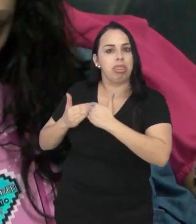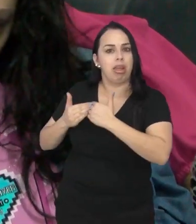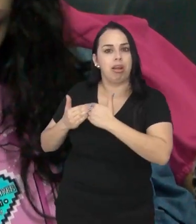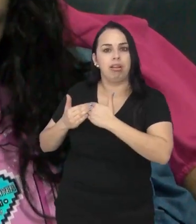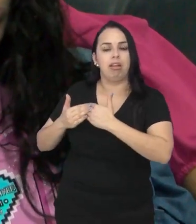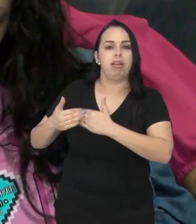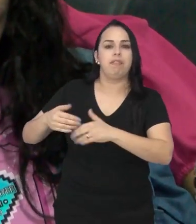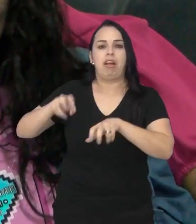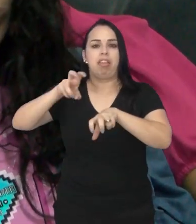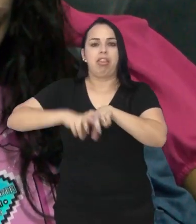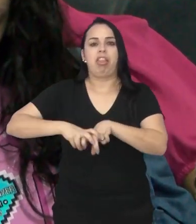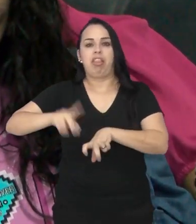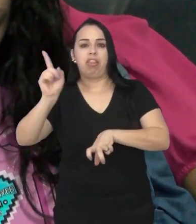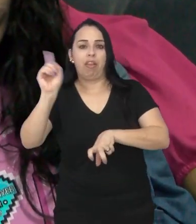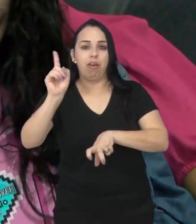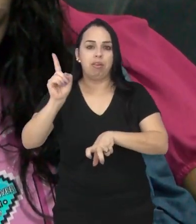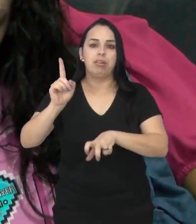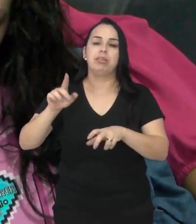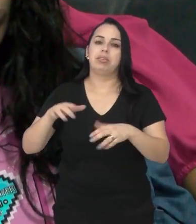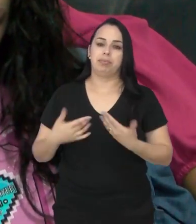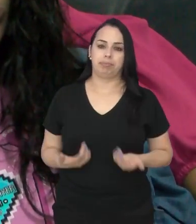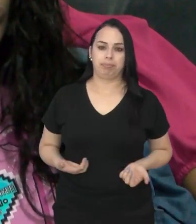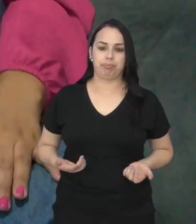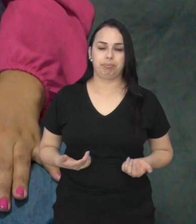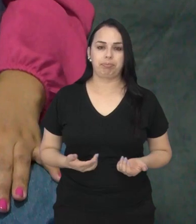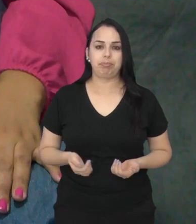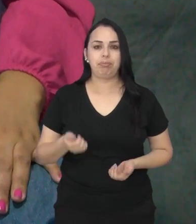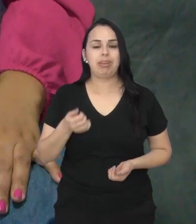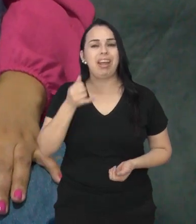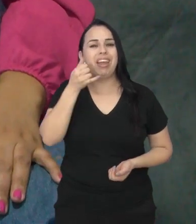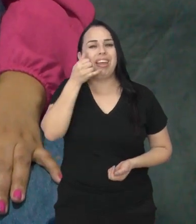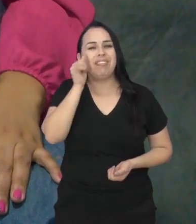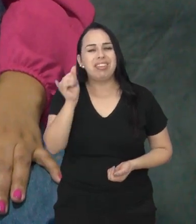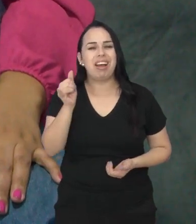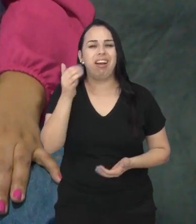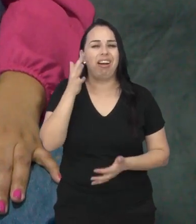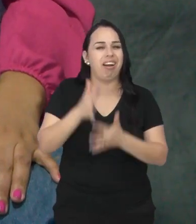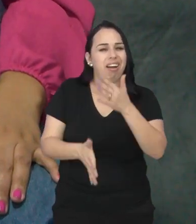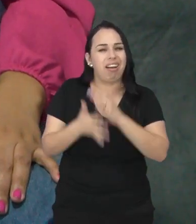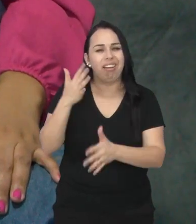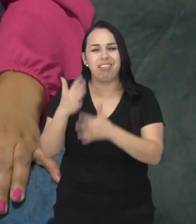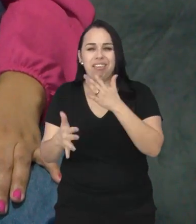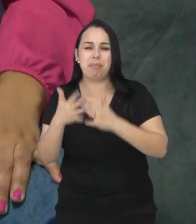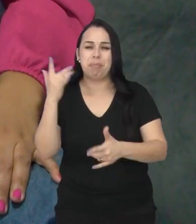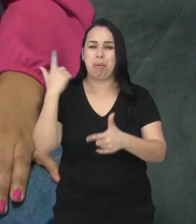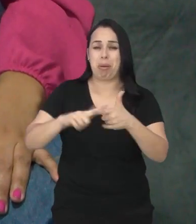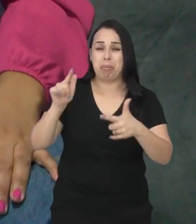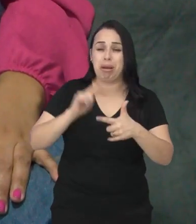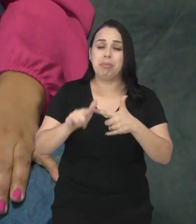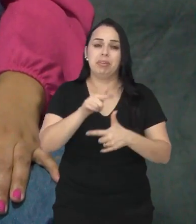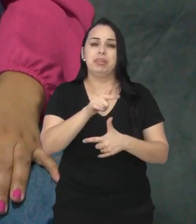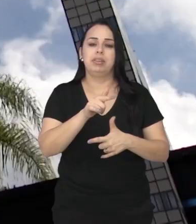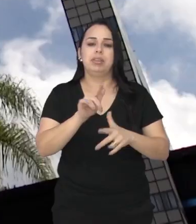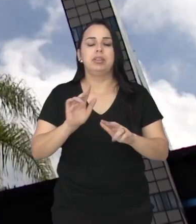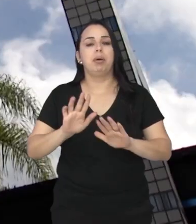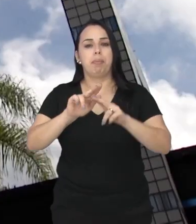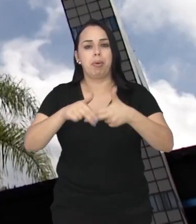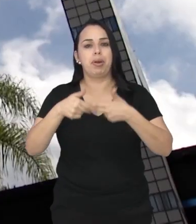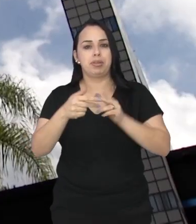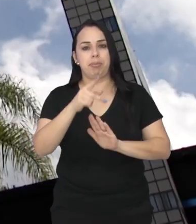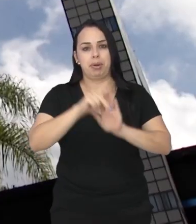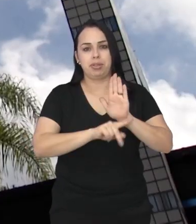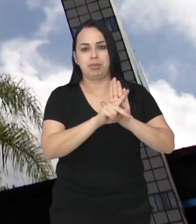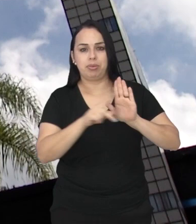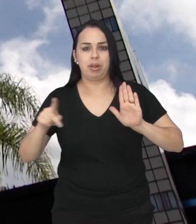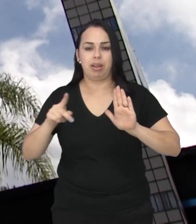também são uma questão de doenças invisíveis. Para evitar situações como é que a Gislaine enfrentou com a filha, um projeto